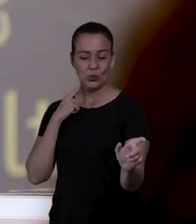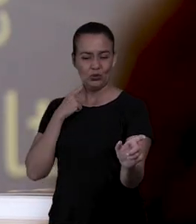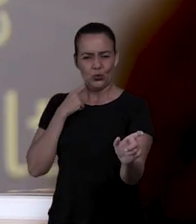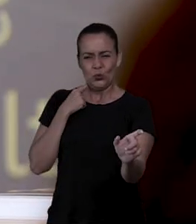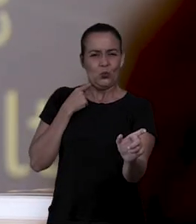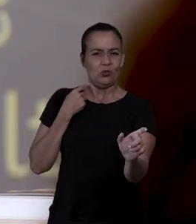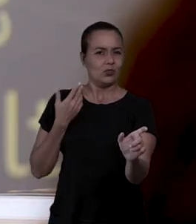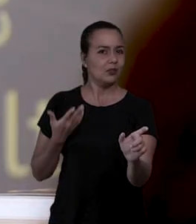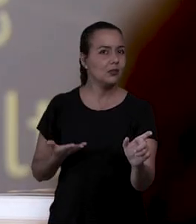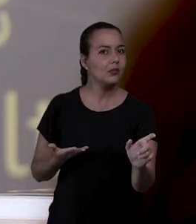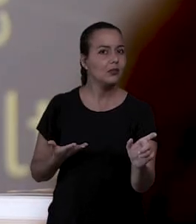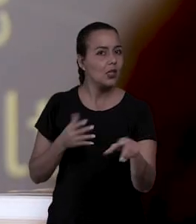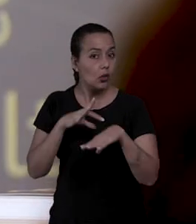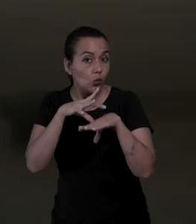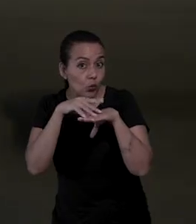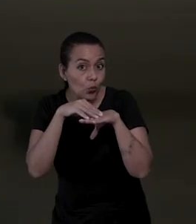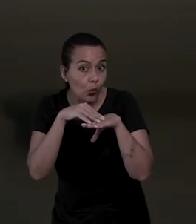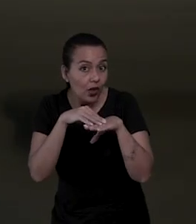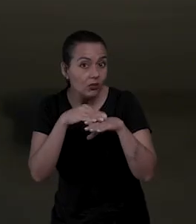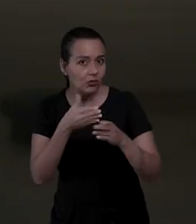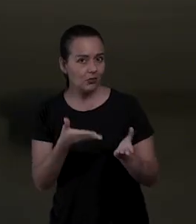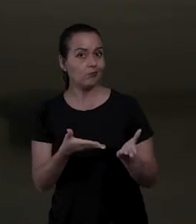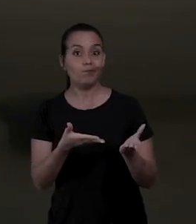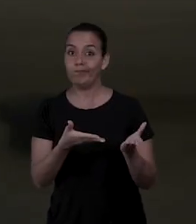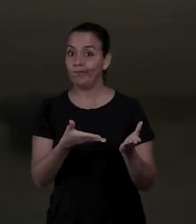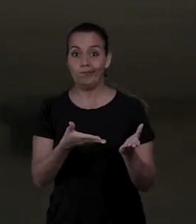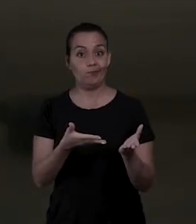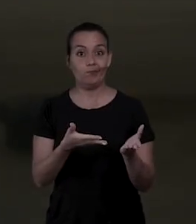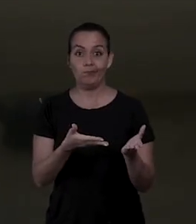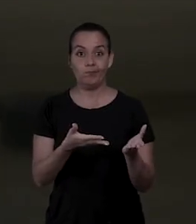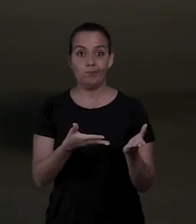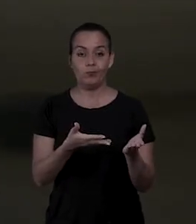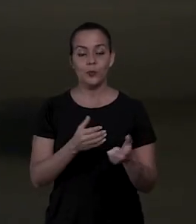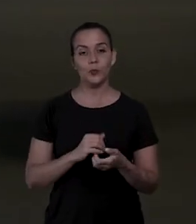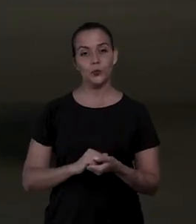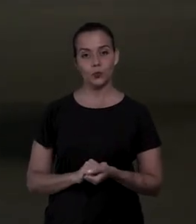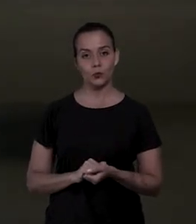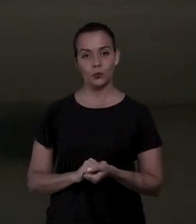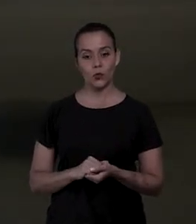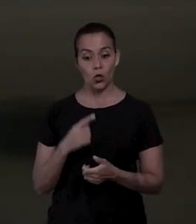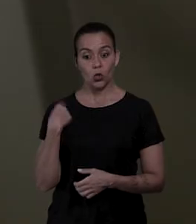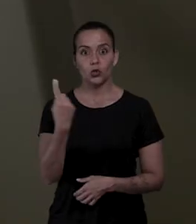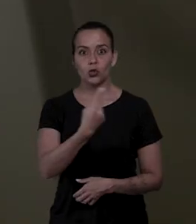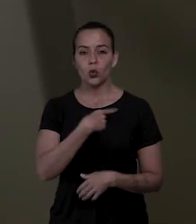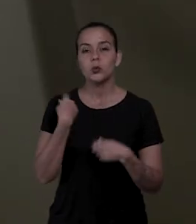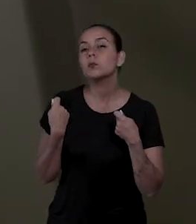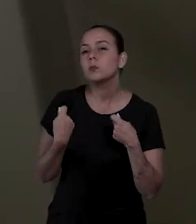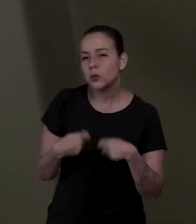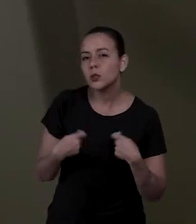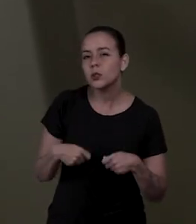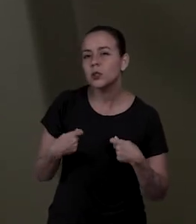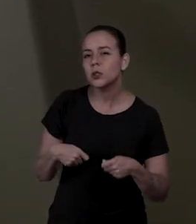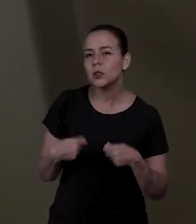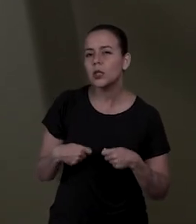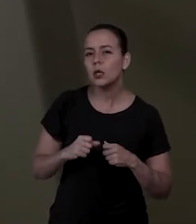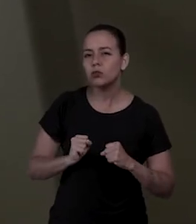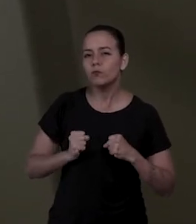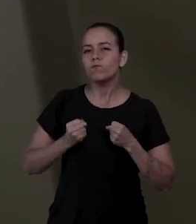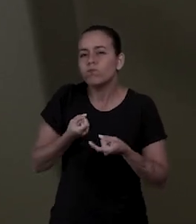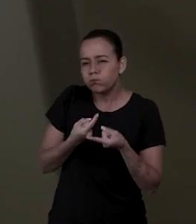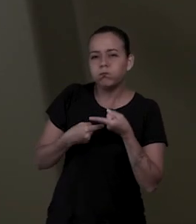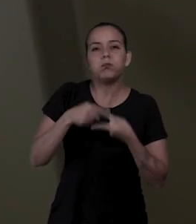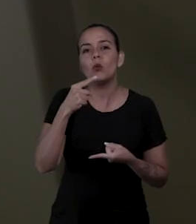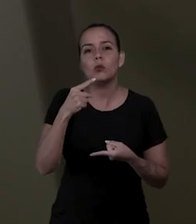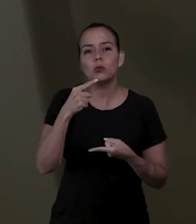doentes, né? A jovem passa creme nas mãos. Que a gente precisa superar o combate desses